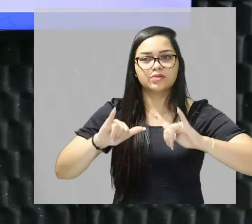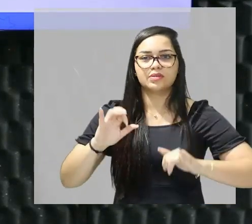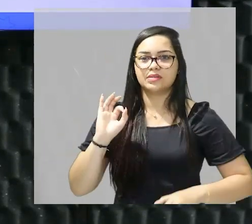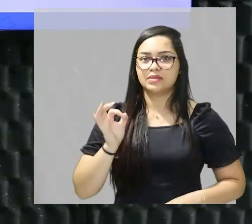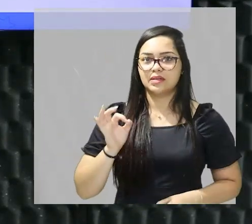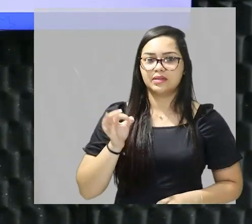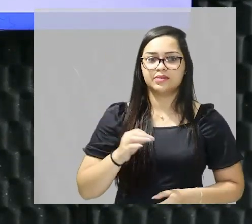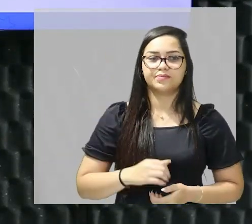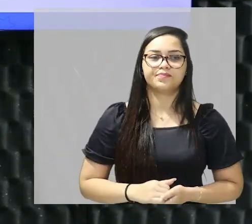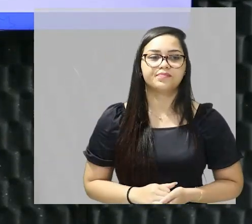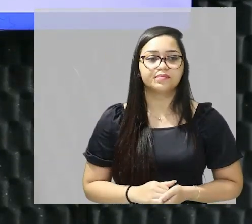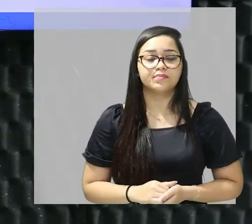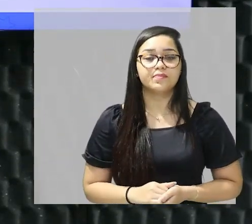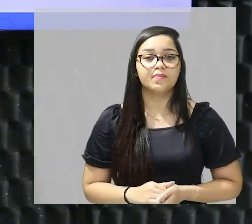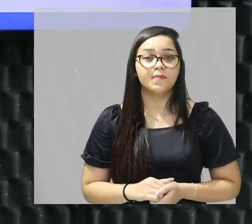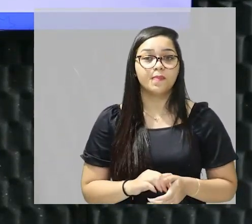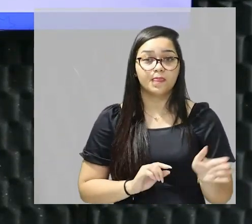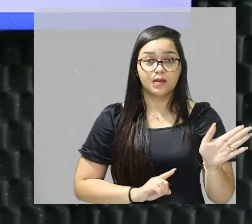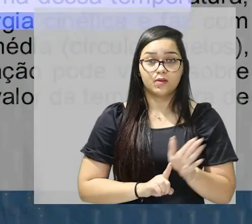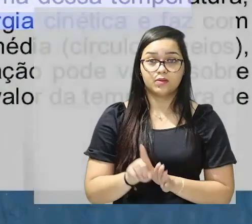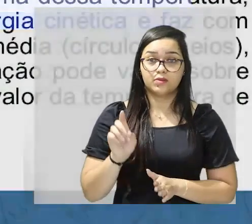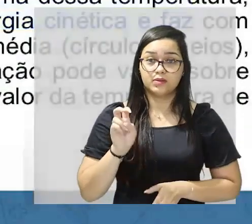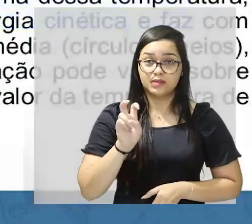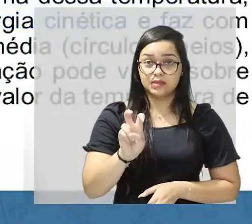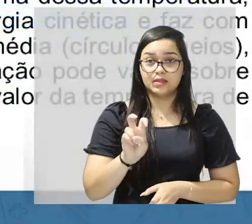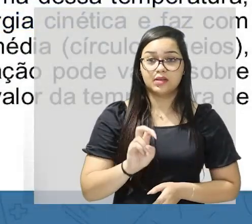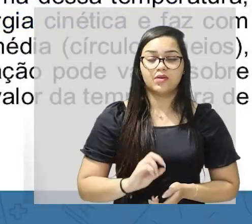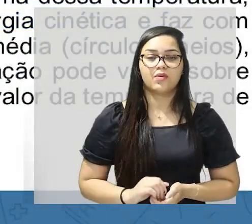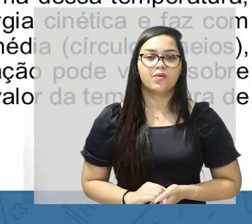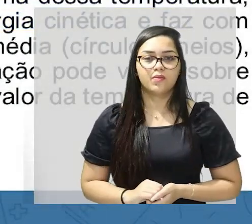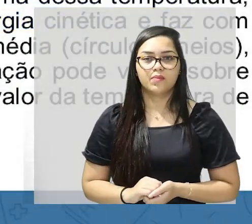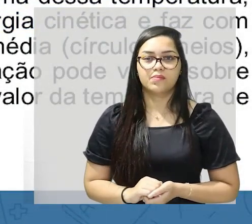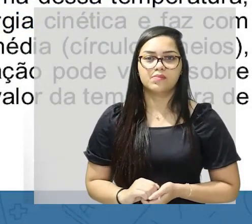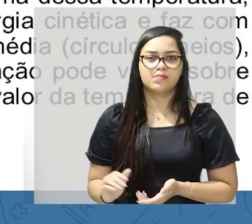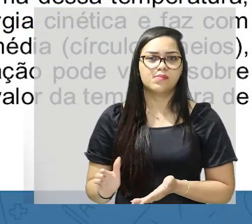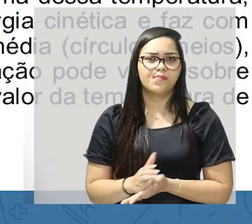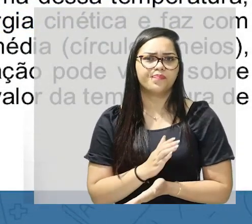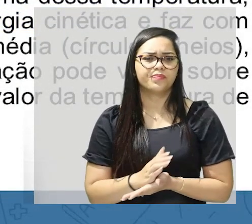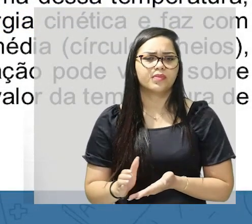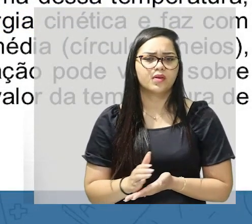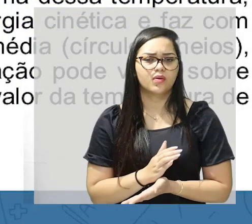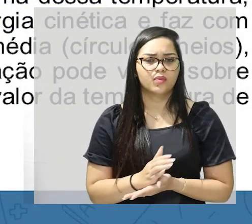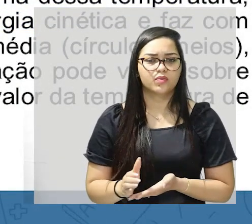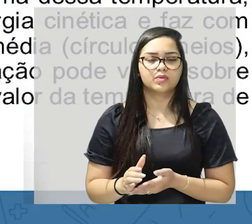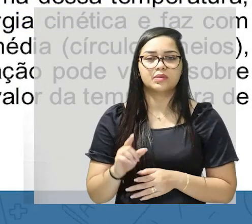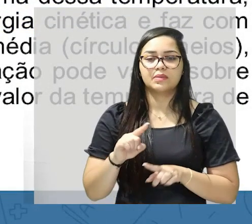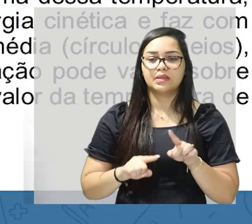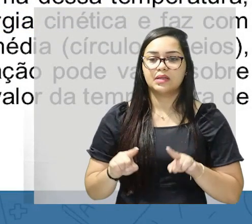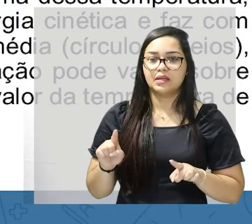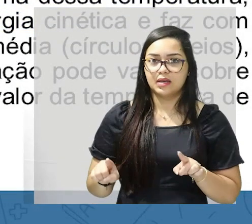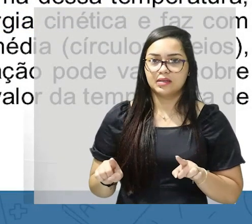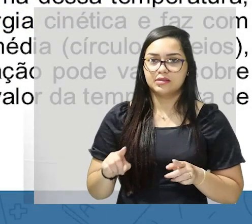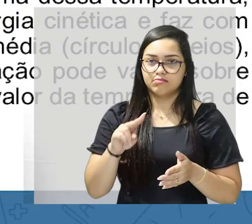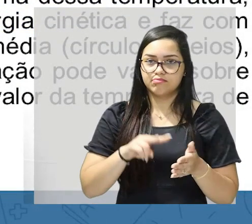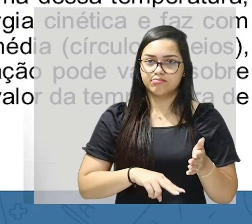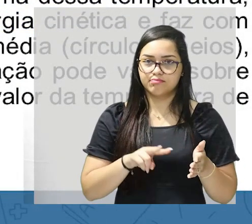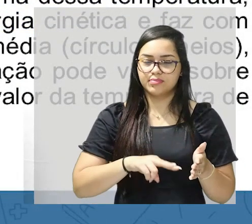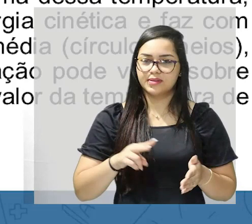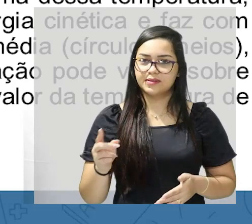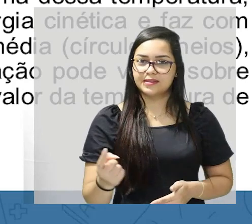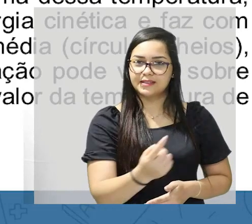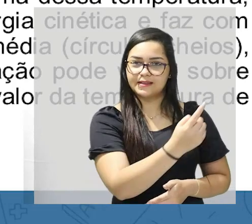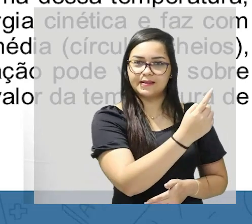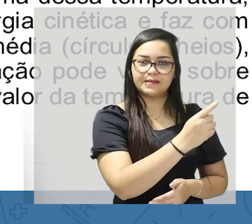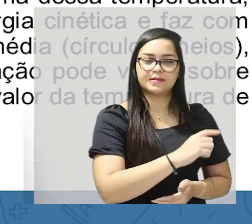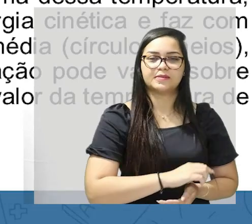Turminha, questão número 5. Alguns materiais sólidos são compostos por átomos que